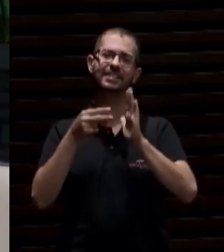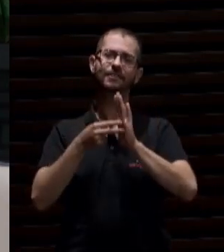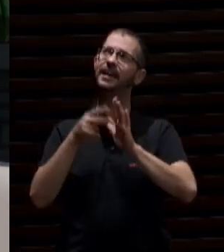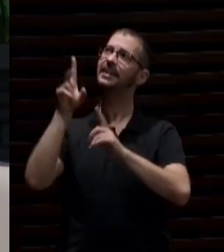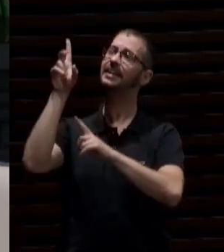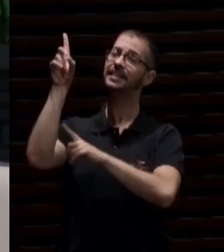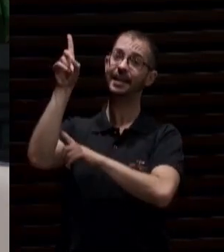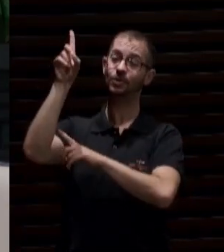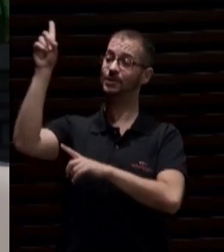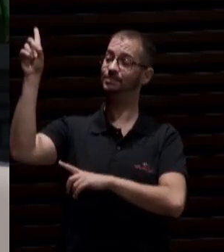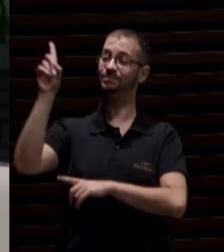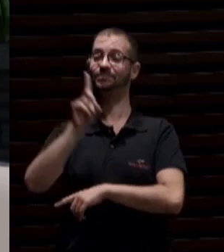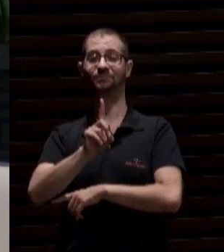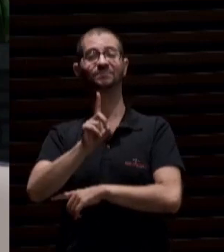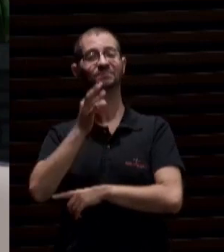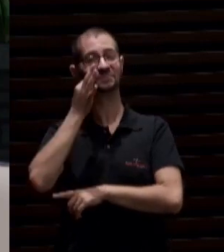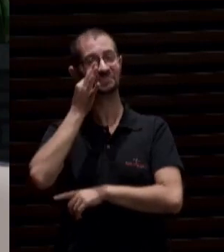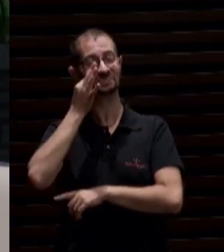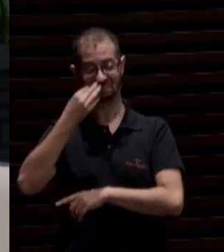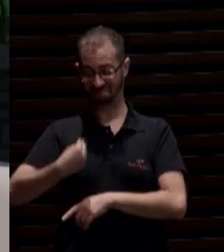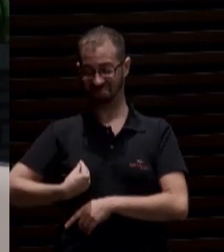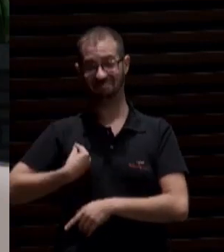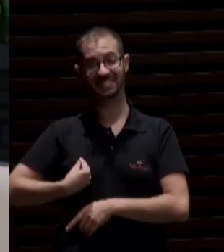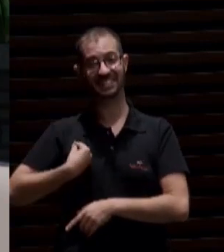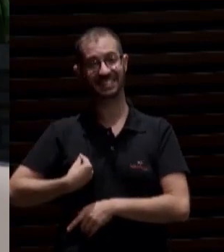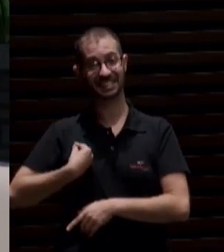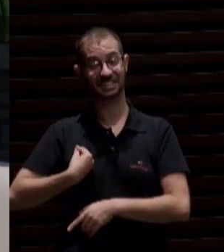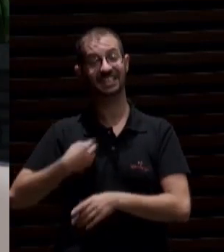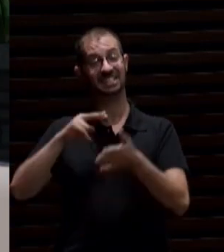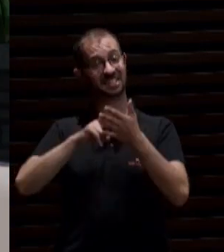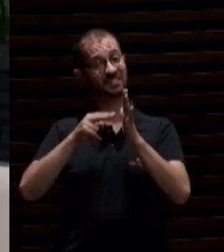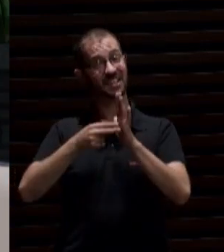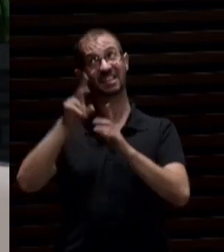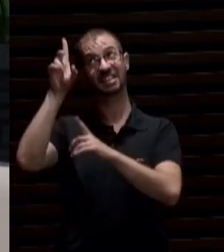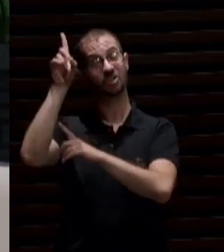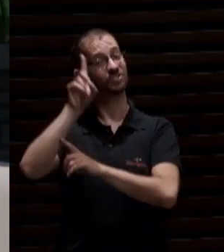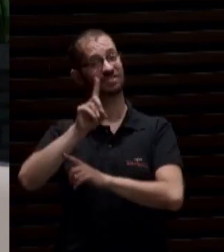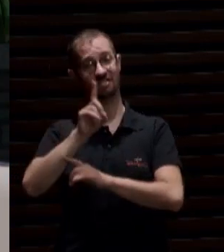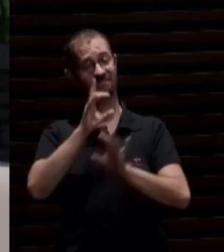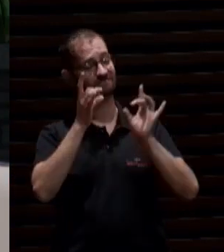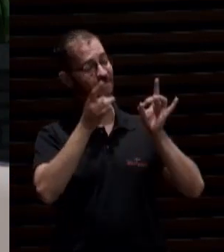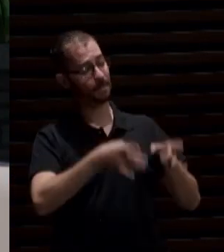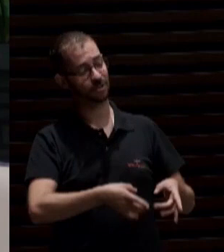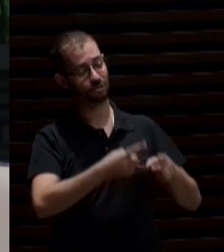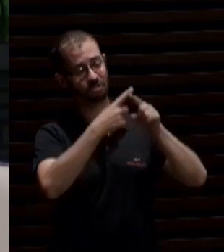Senhor chegou. Isso quer dizer que Ele não vai te deixar na profundeza. Ele não abandonou você.